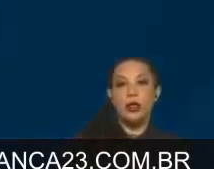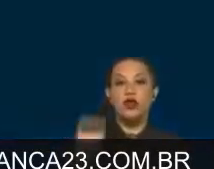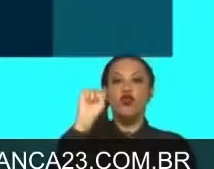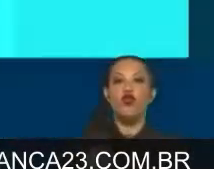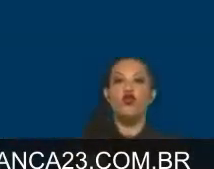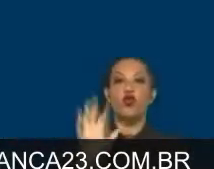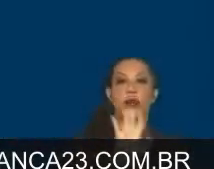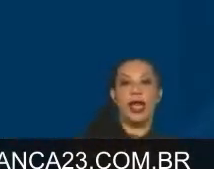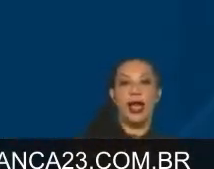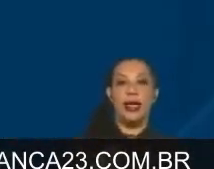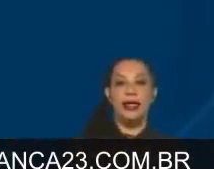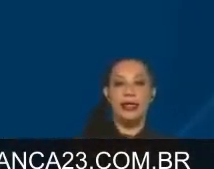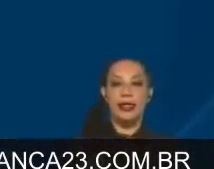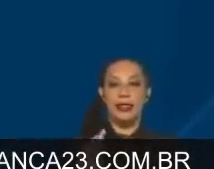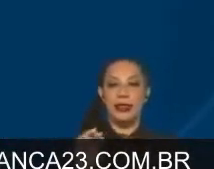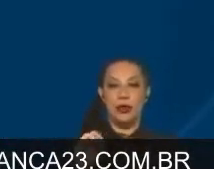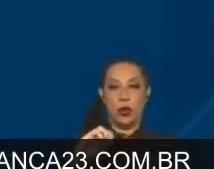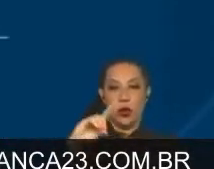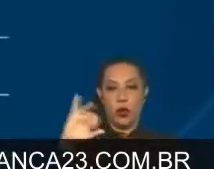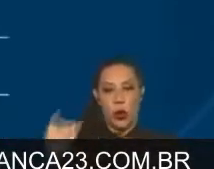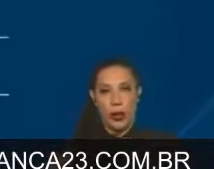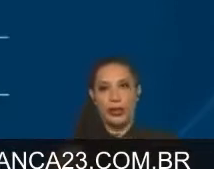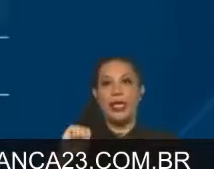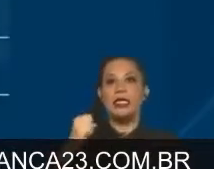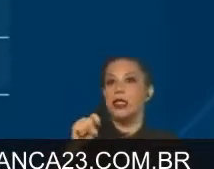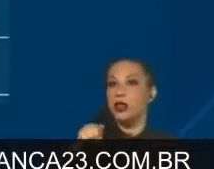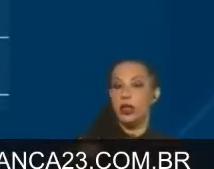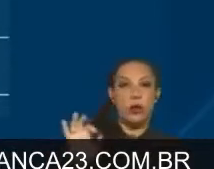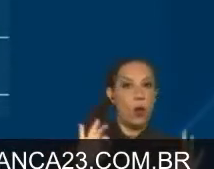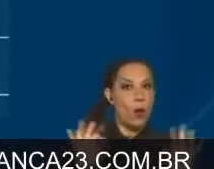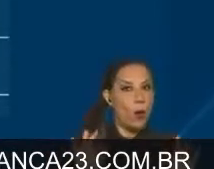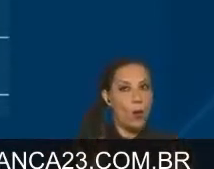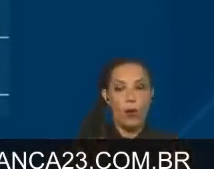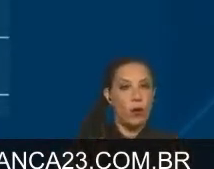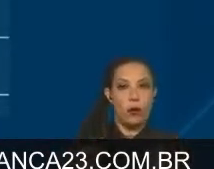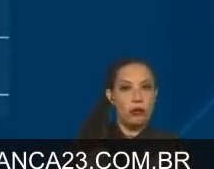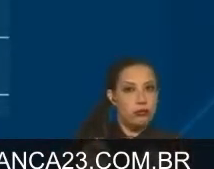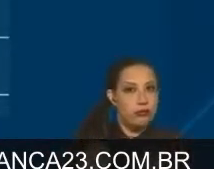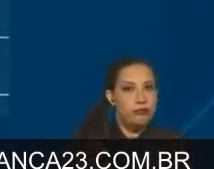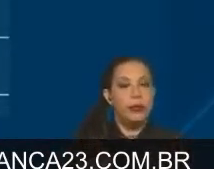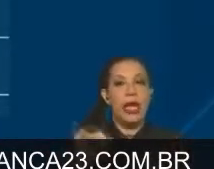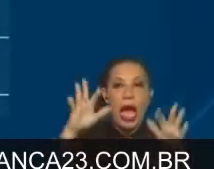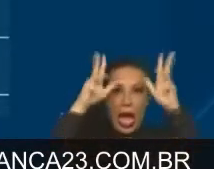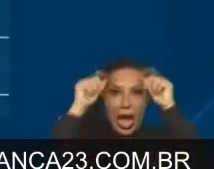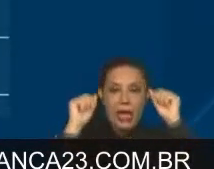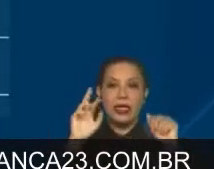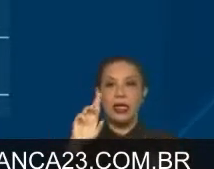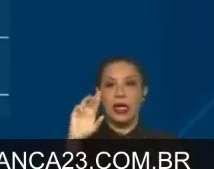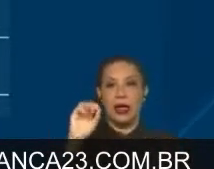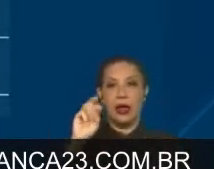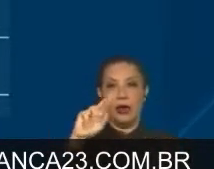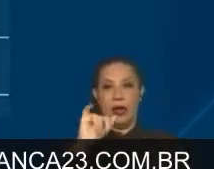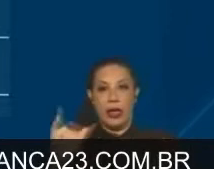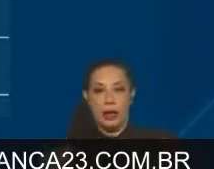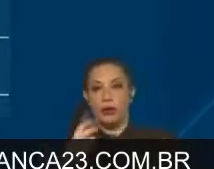sudeste. Os estados de Rondônia e do Sergipe, até o momento, não tiveram nenhum caso confirmado. Acre e Roraima tiveram juntos apenas